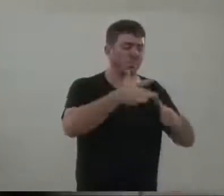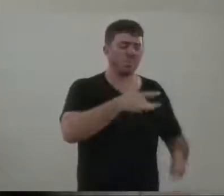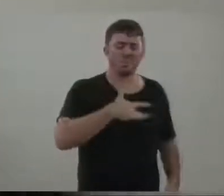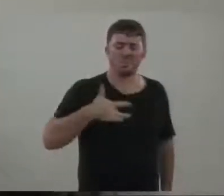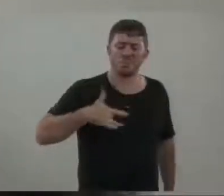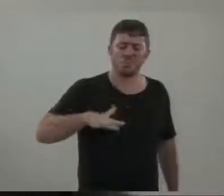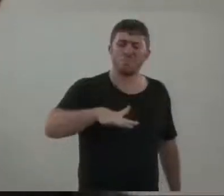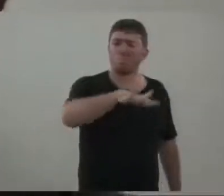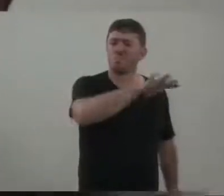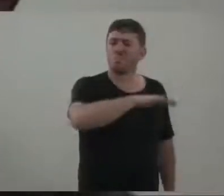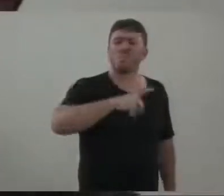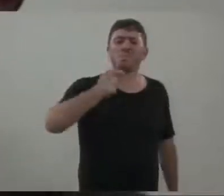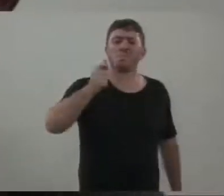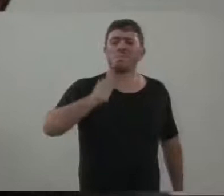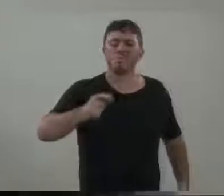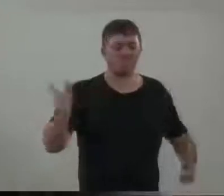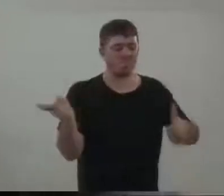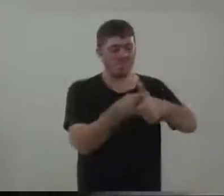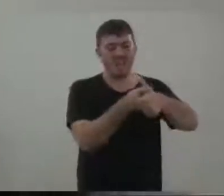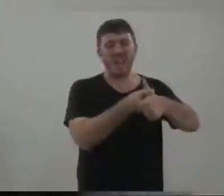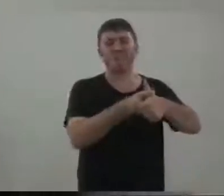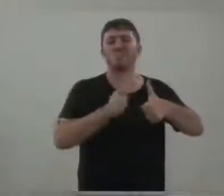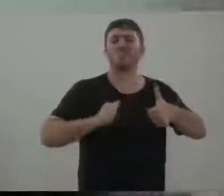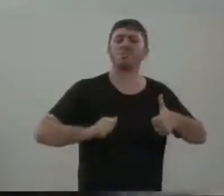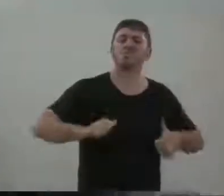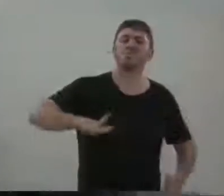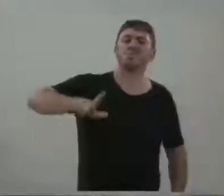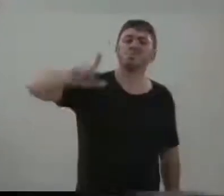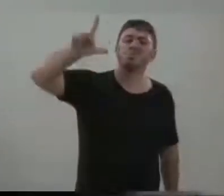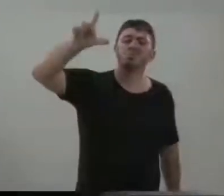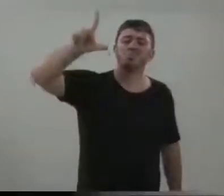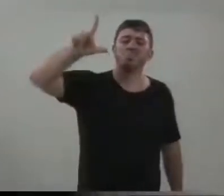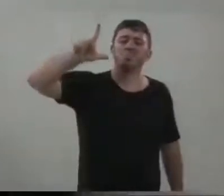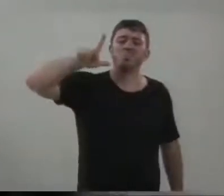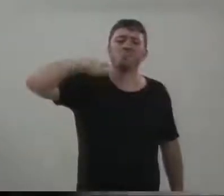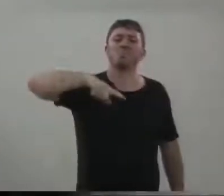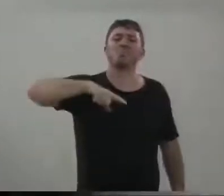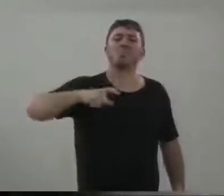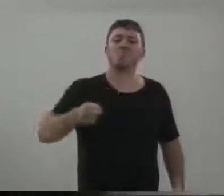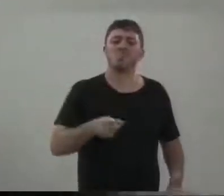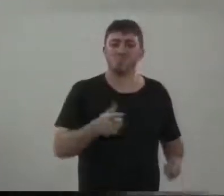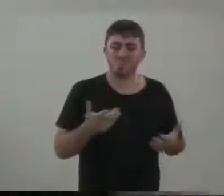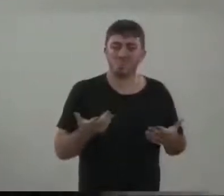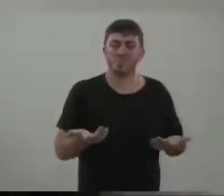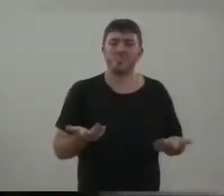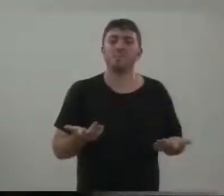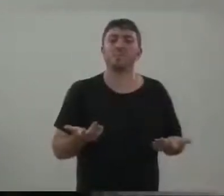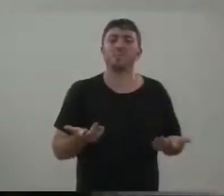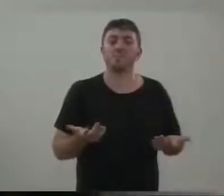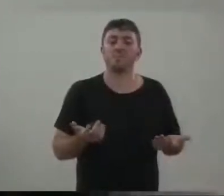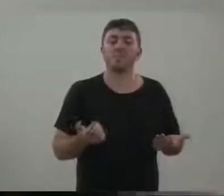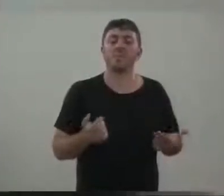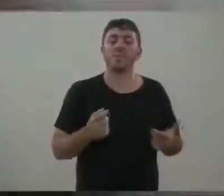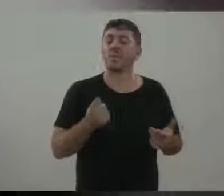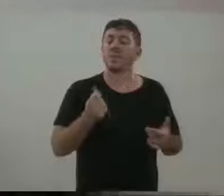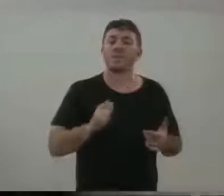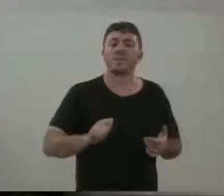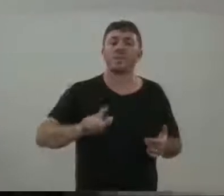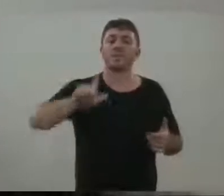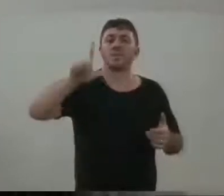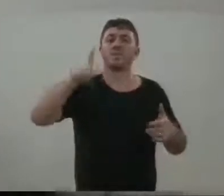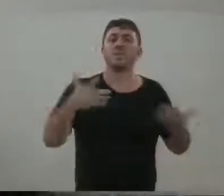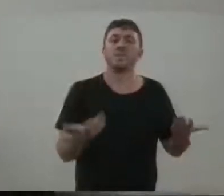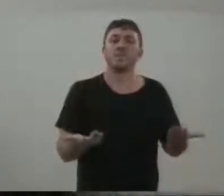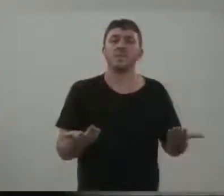completamente absurdo, porque a saúde pública de Vinhedo entrou em parafuso, teve que contratar o Hospital Galileu rapidamente, mas a Santa Casa